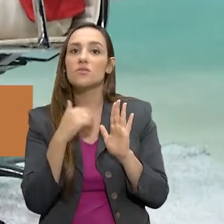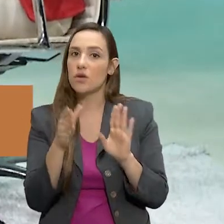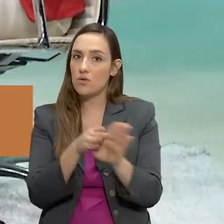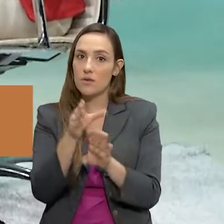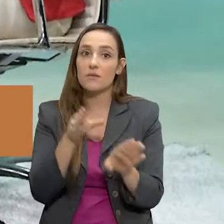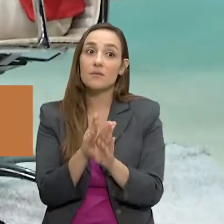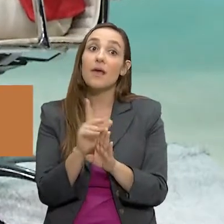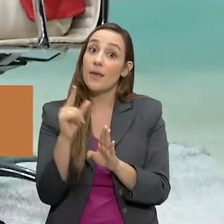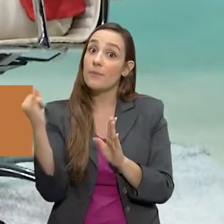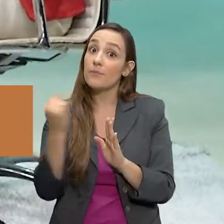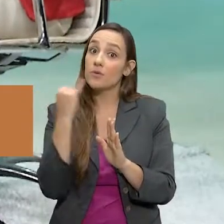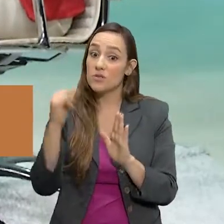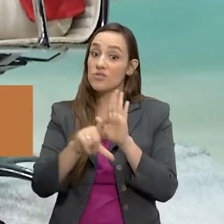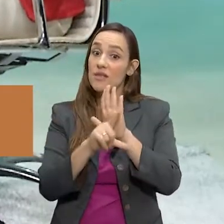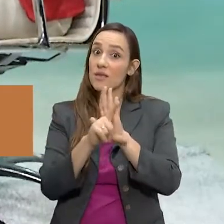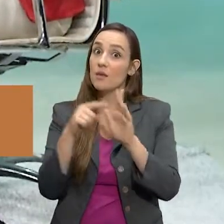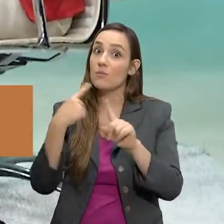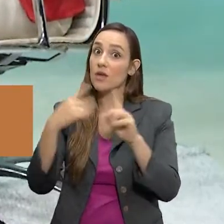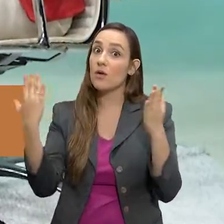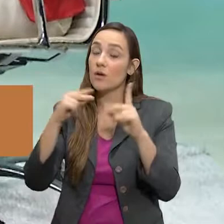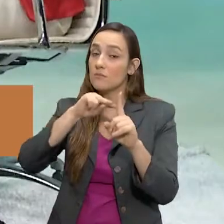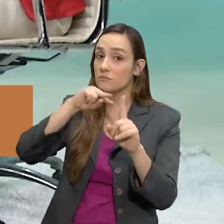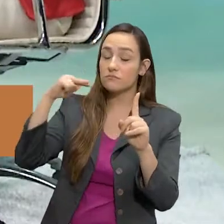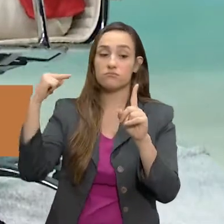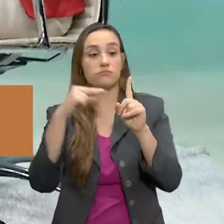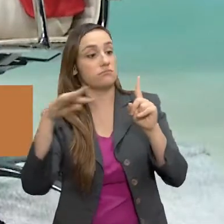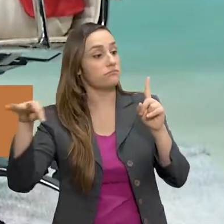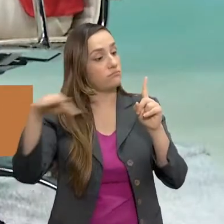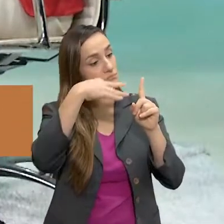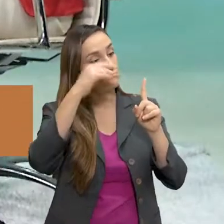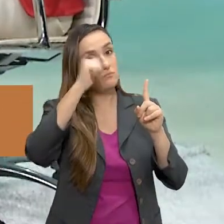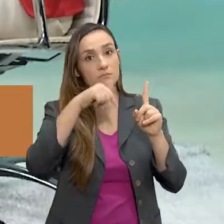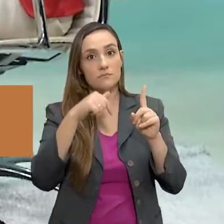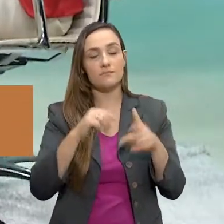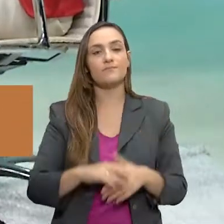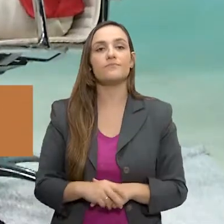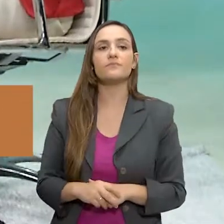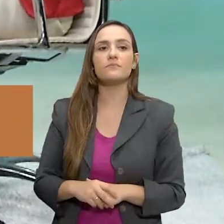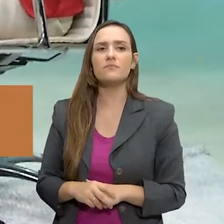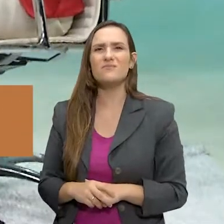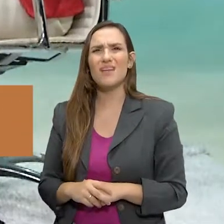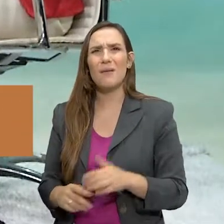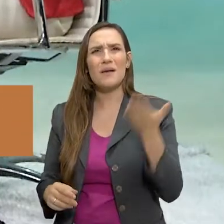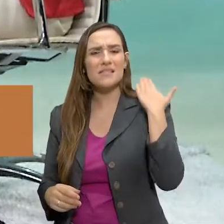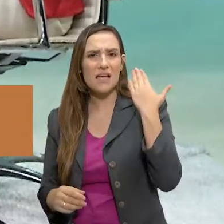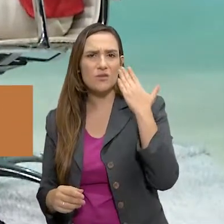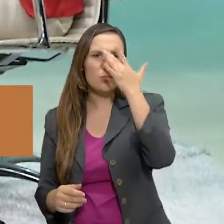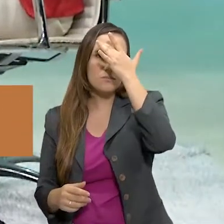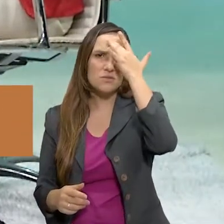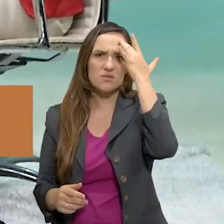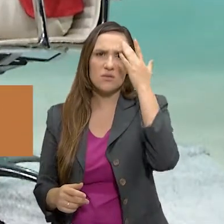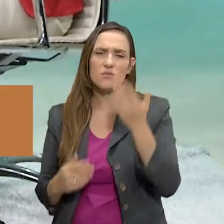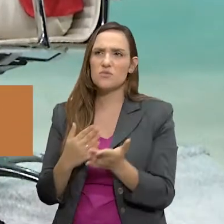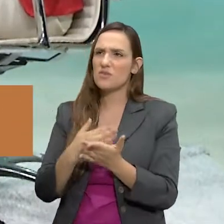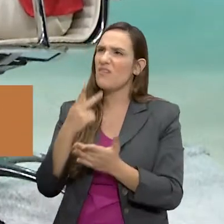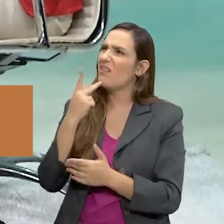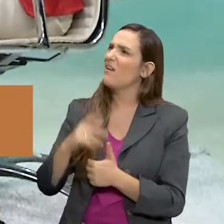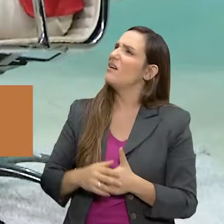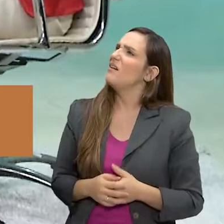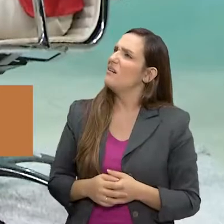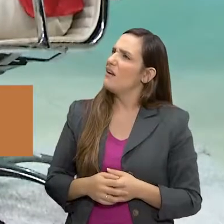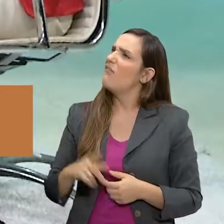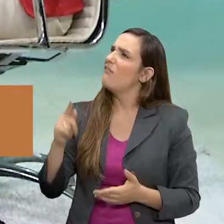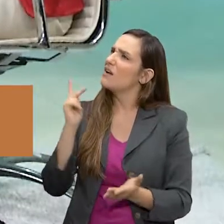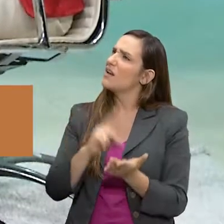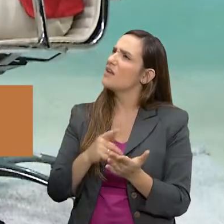importante uma legislação, porque vai trazer mais visibilidade ao tema. Quando a gente começou a falar, muitas pessoas diziam, mas nossa, eu nunca pensei nisso,